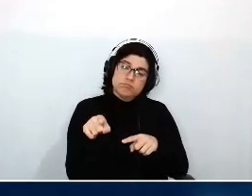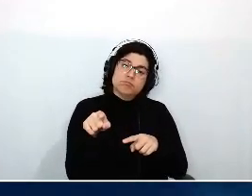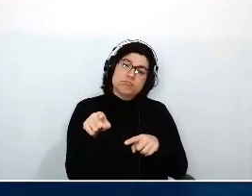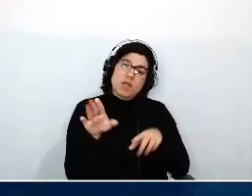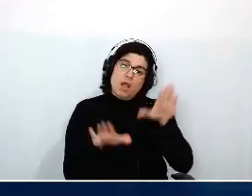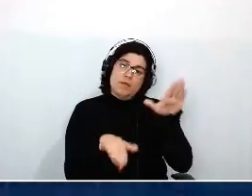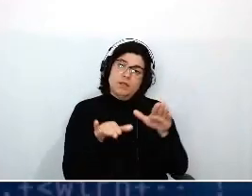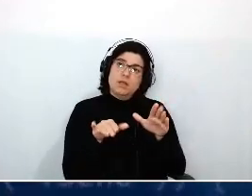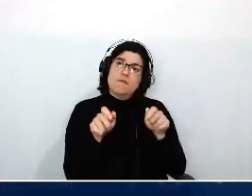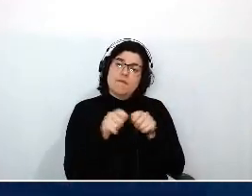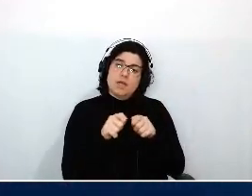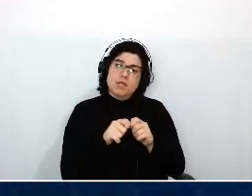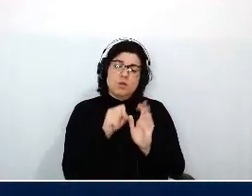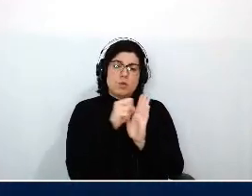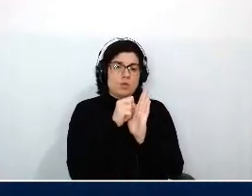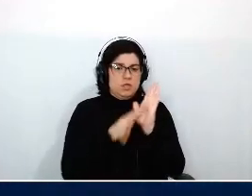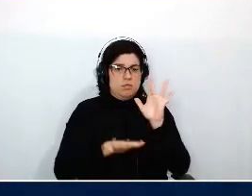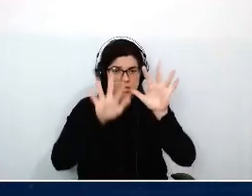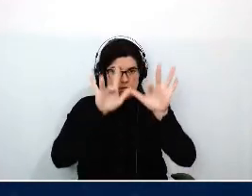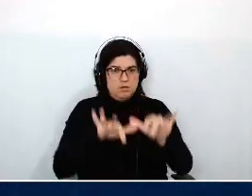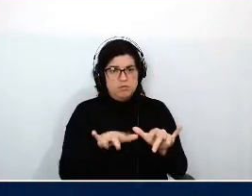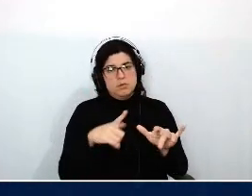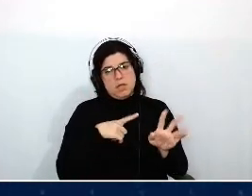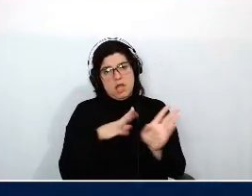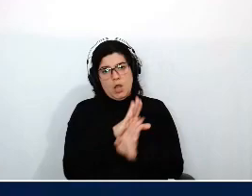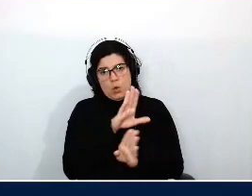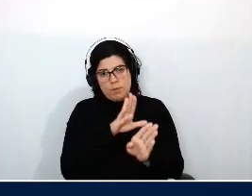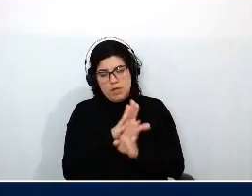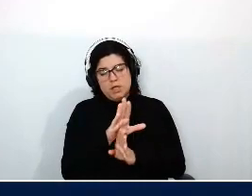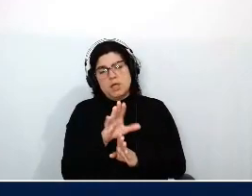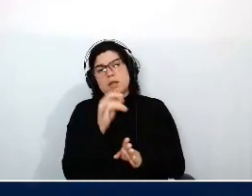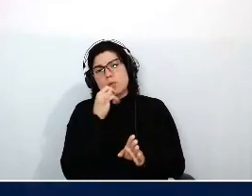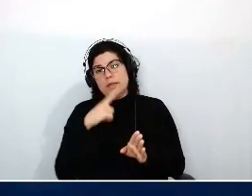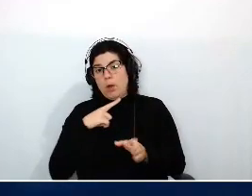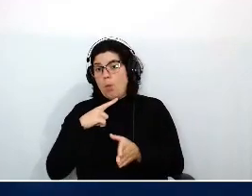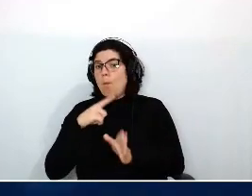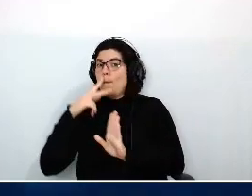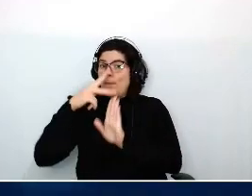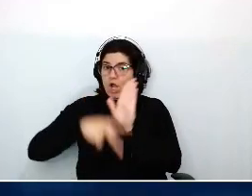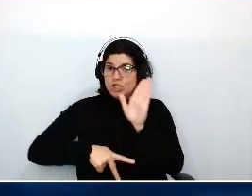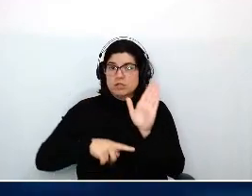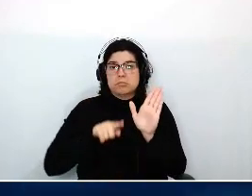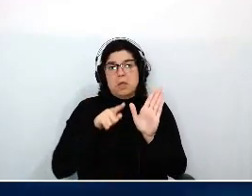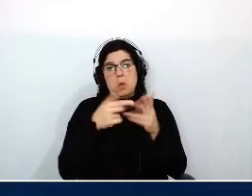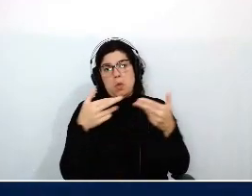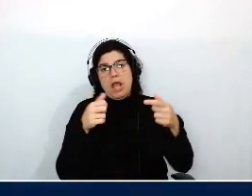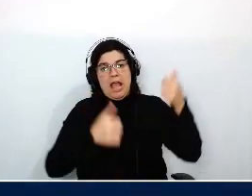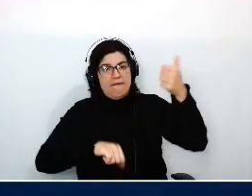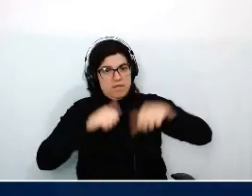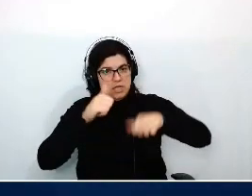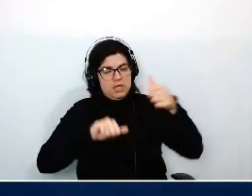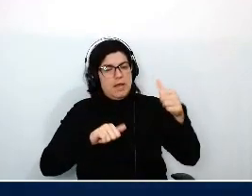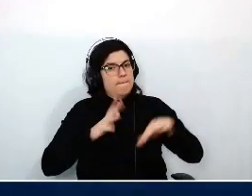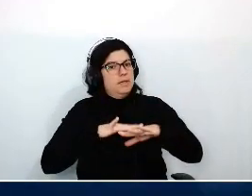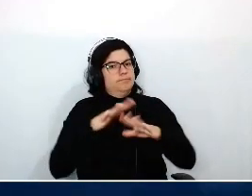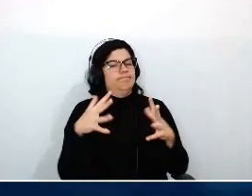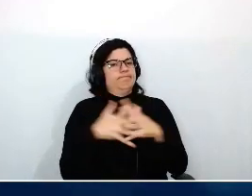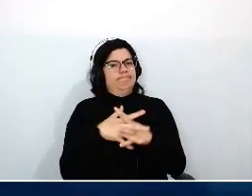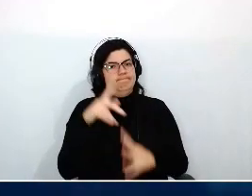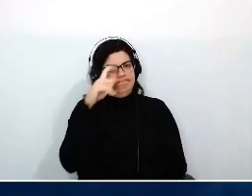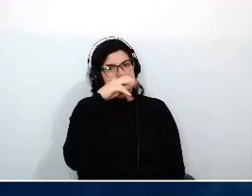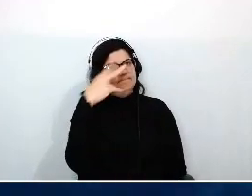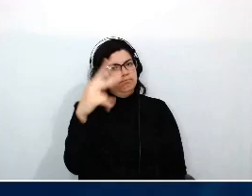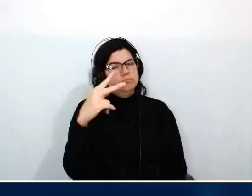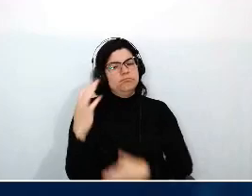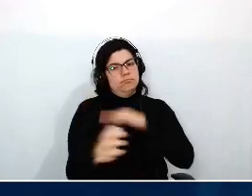script, hoje em dia, por exemplo, eu só recomendo se você tiver um type project, alguma coisa que você avalia que a complexidade e a importância na sua empresa é